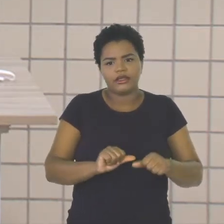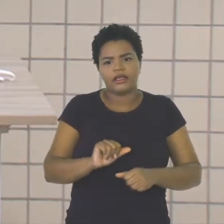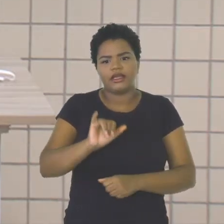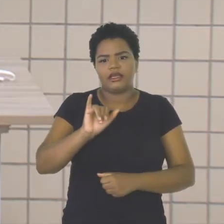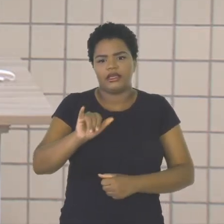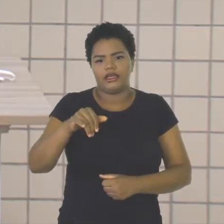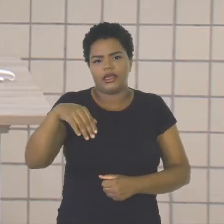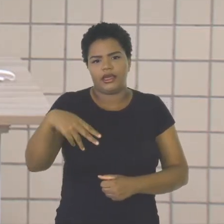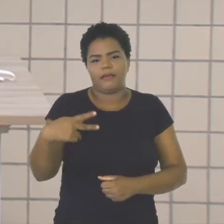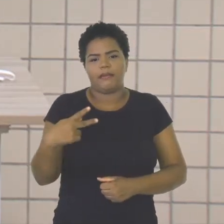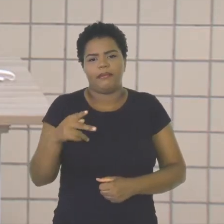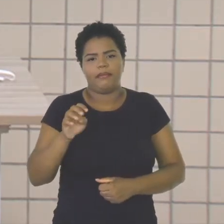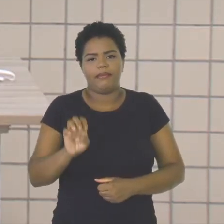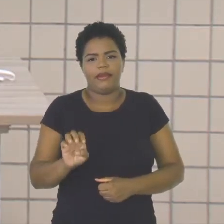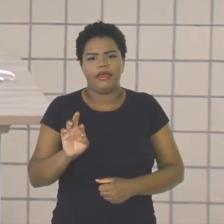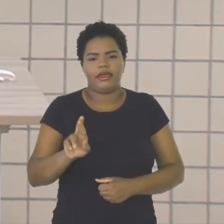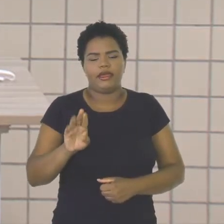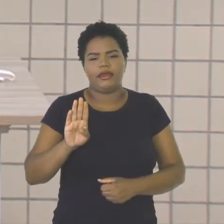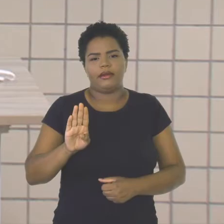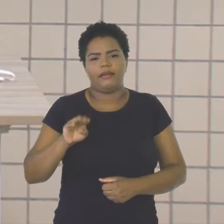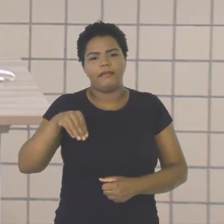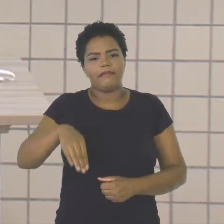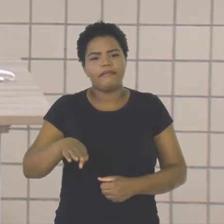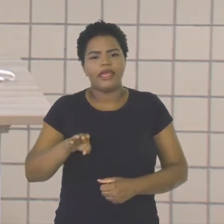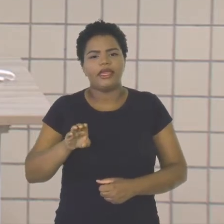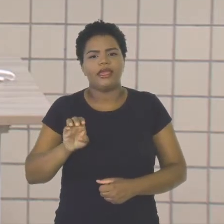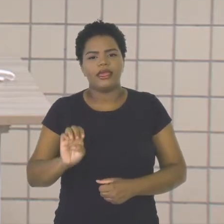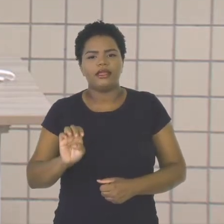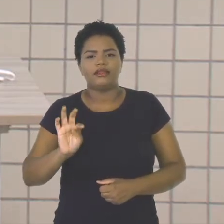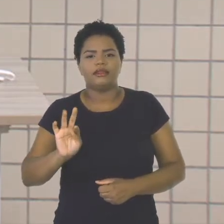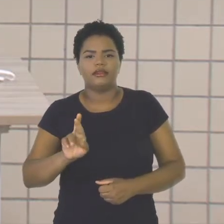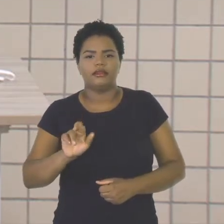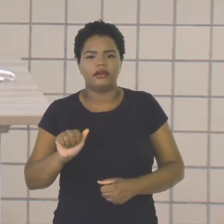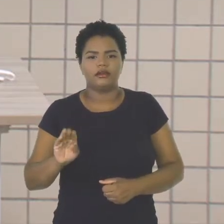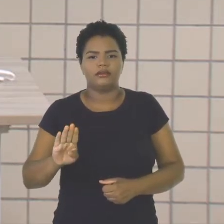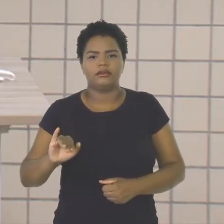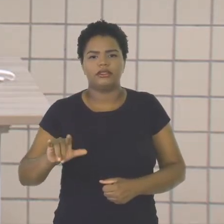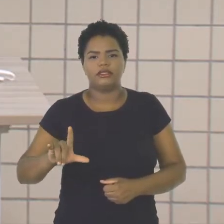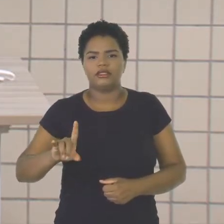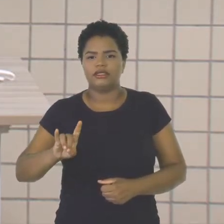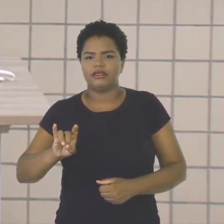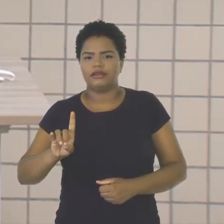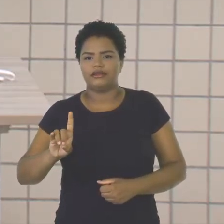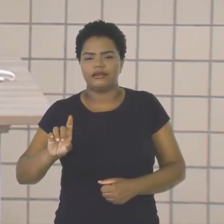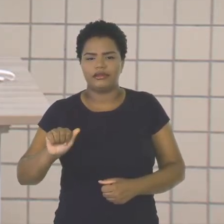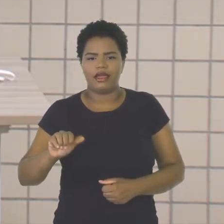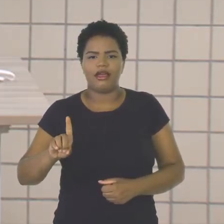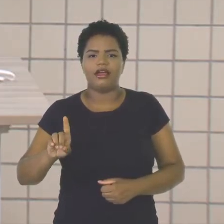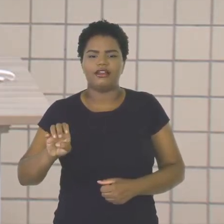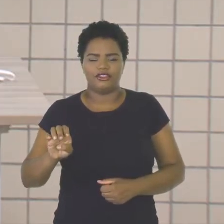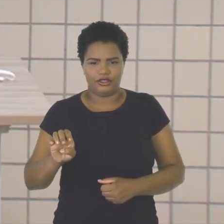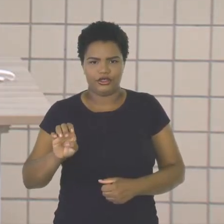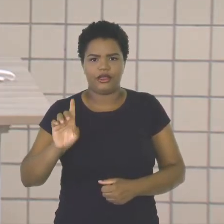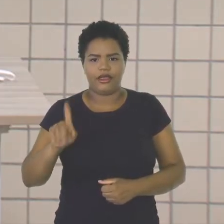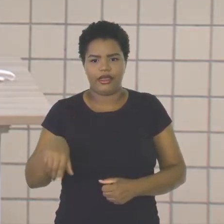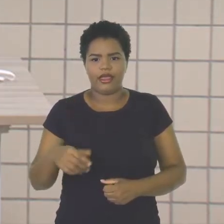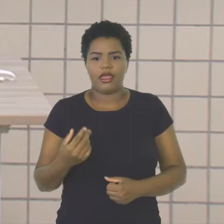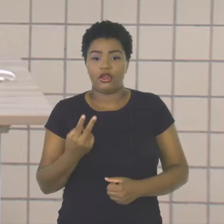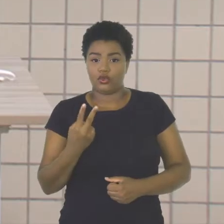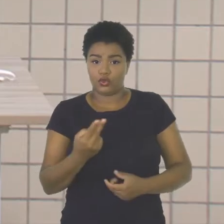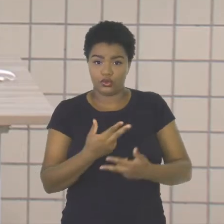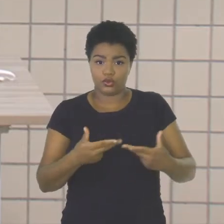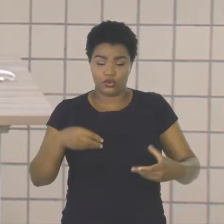impenetrabilidade é o mesmo processo. São dois corpos que ocupam o mesmo lugar no espaço e ao mesmo tempo. Por